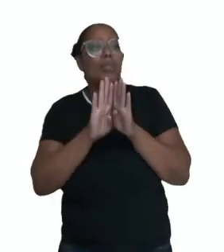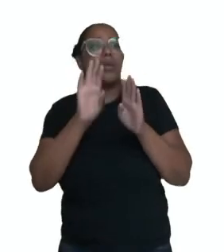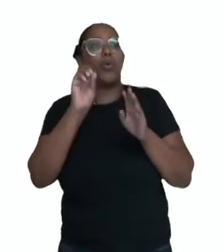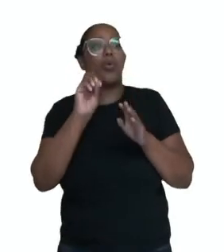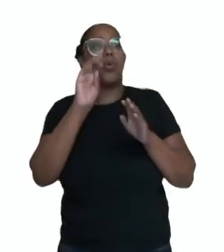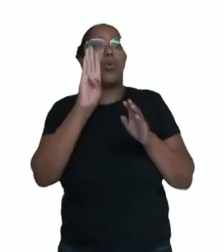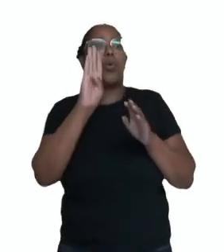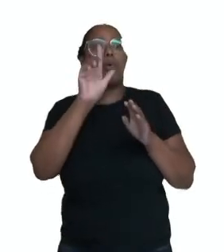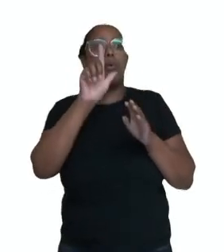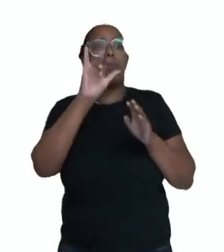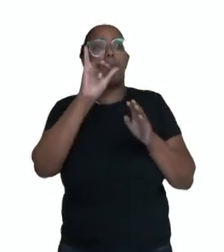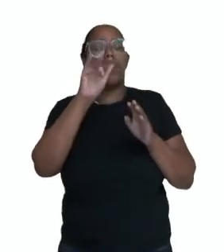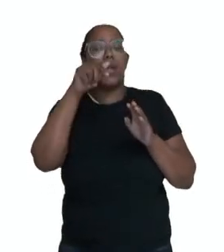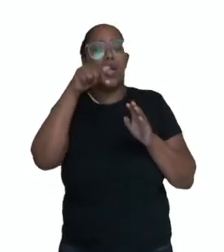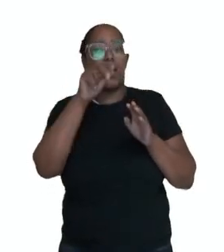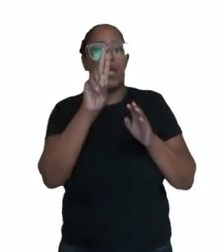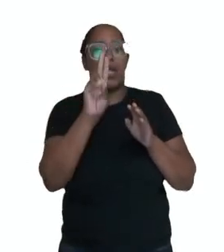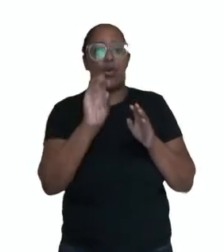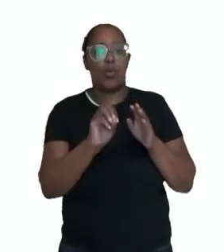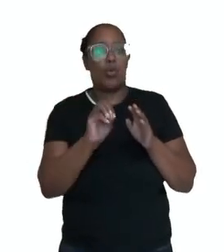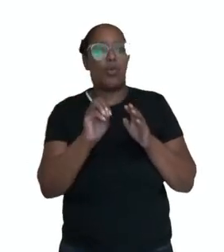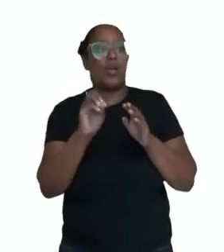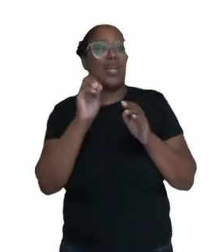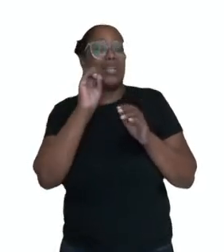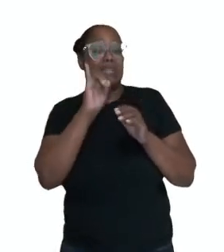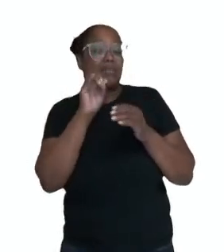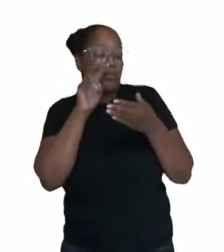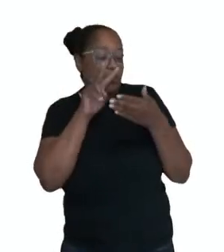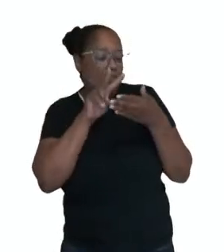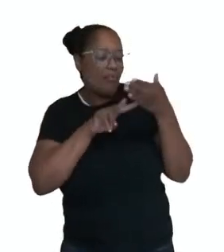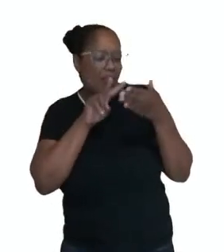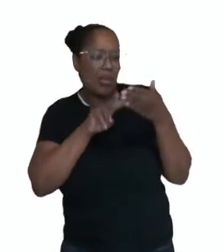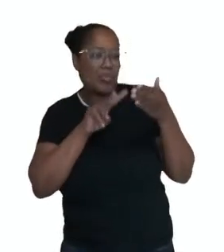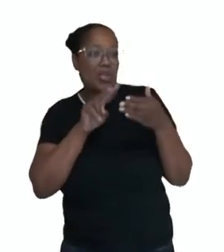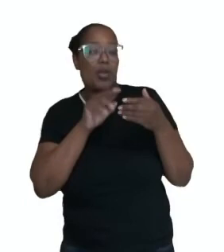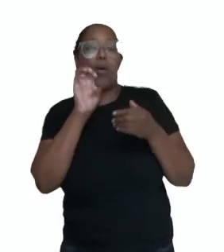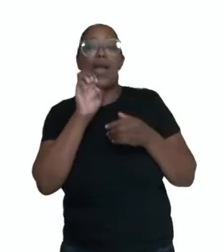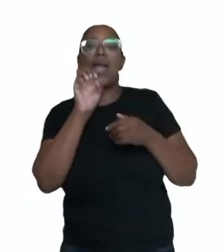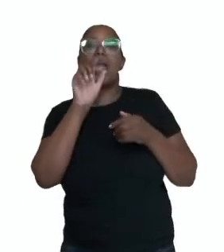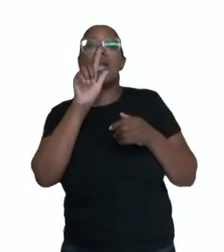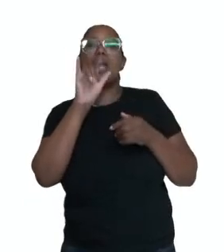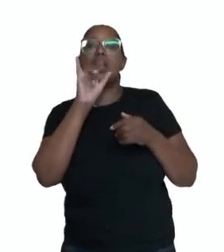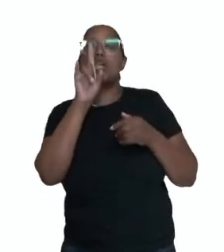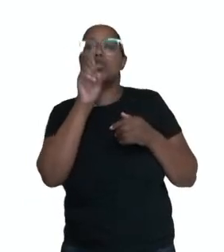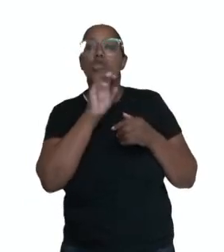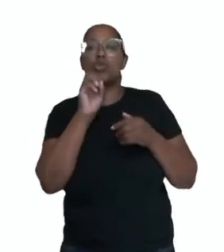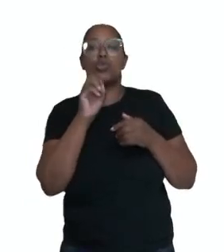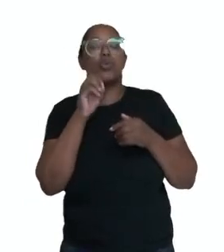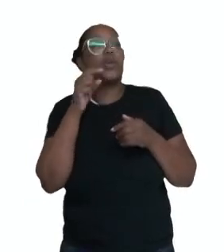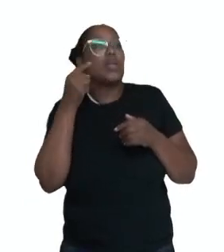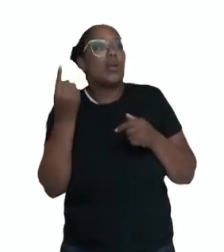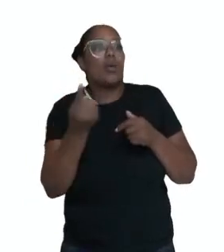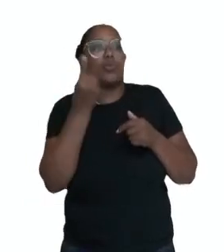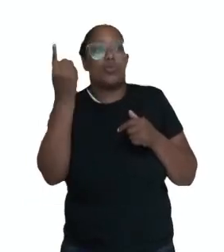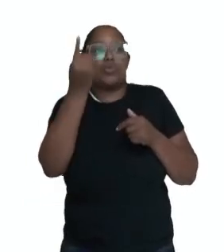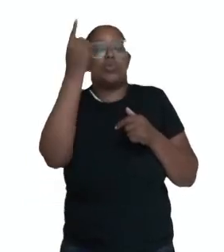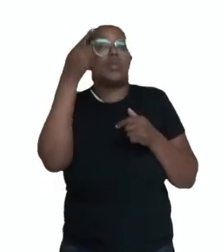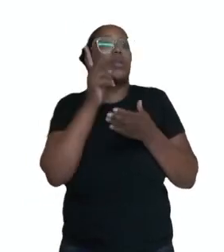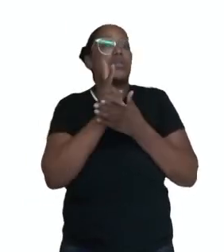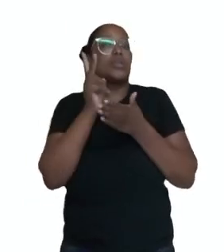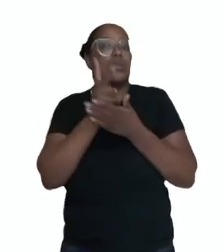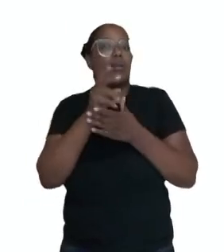diferença? Especificamente quando a gente vê aqui ó, o eixo e a altura sempre forma